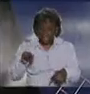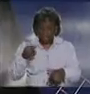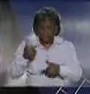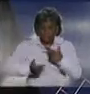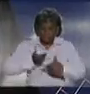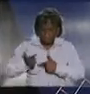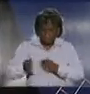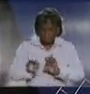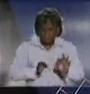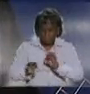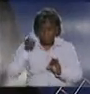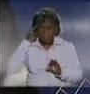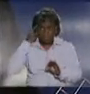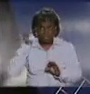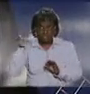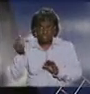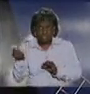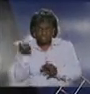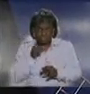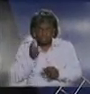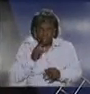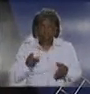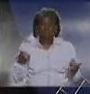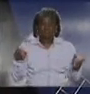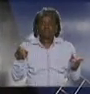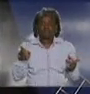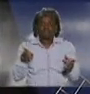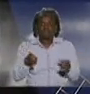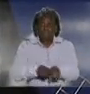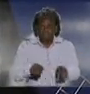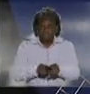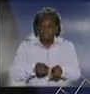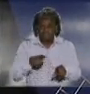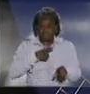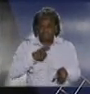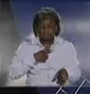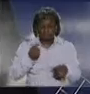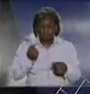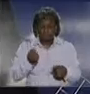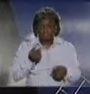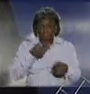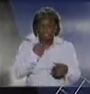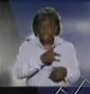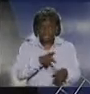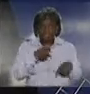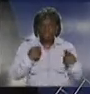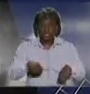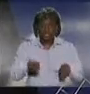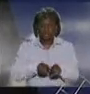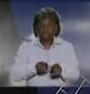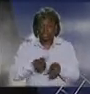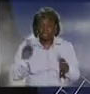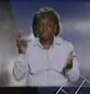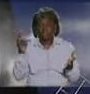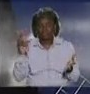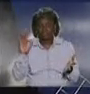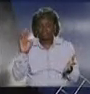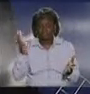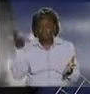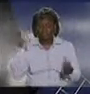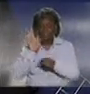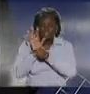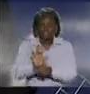um negócio, pensar no faturamento, né, você conseguir a existência financeira dele, você tem que pensar em resolver